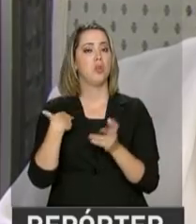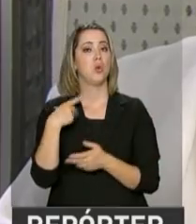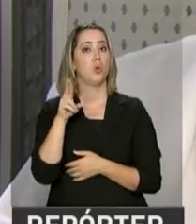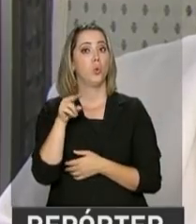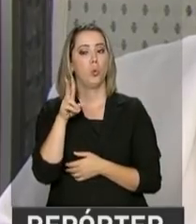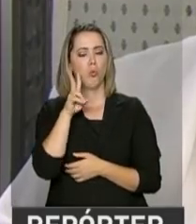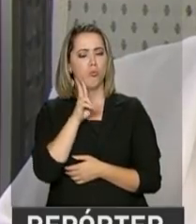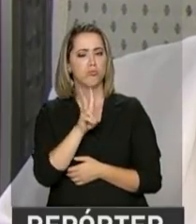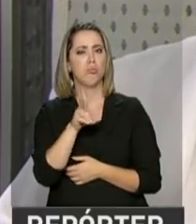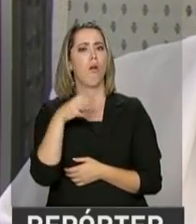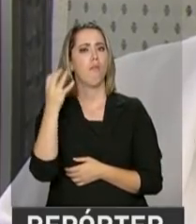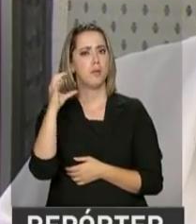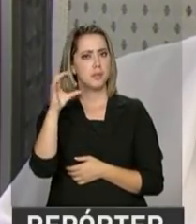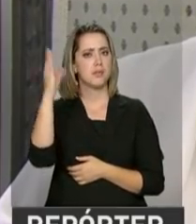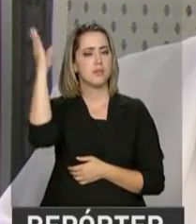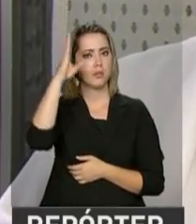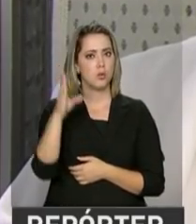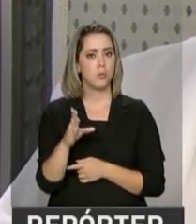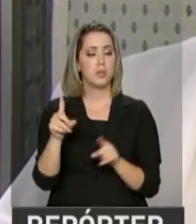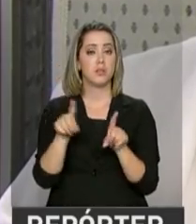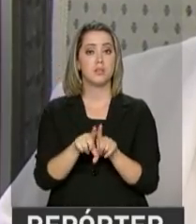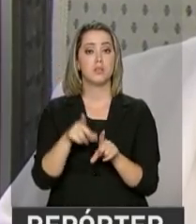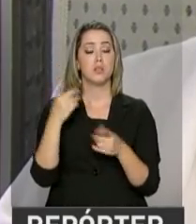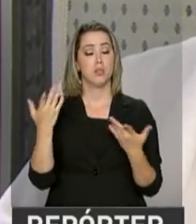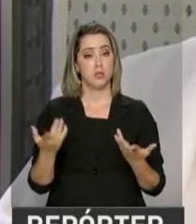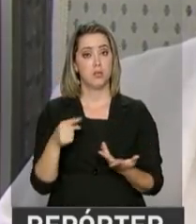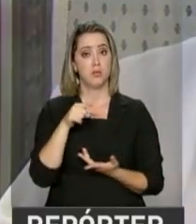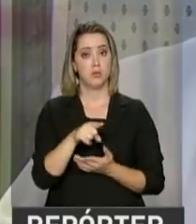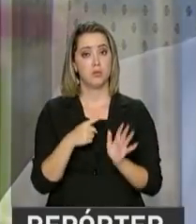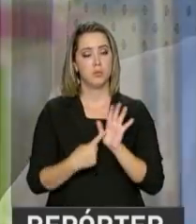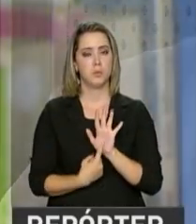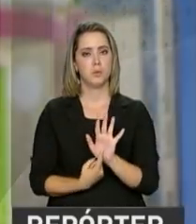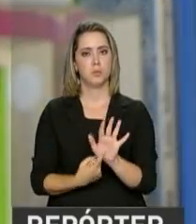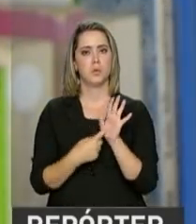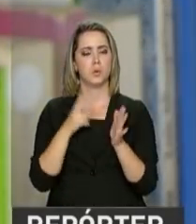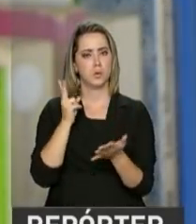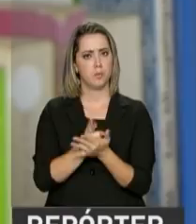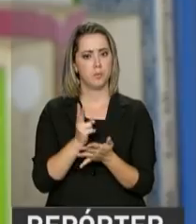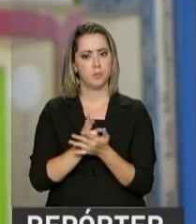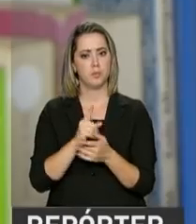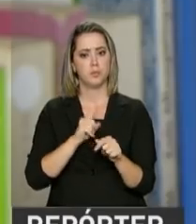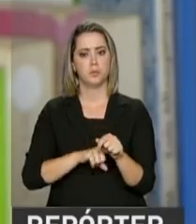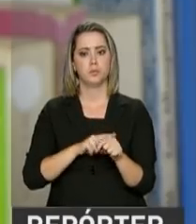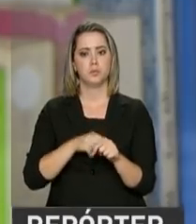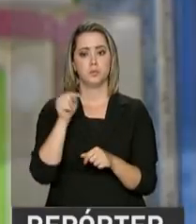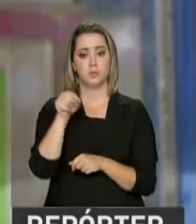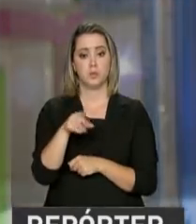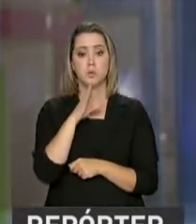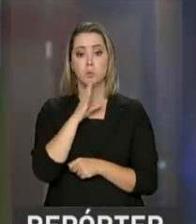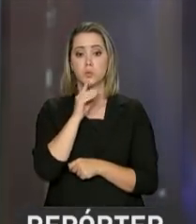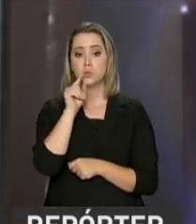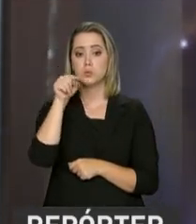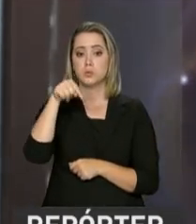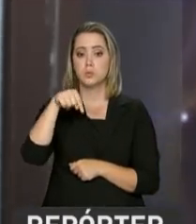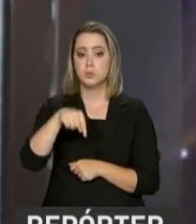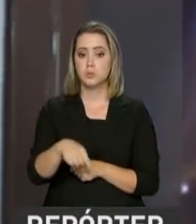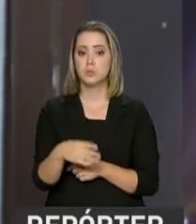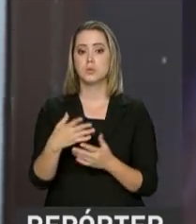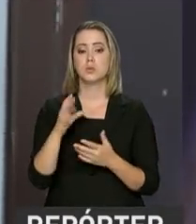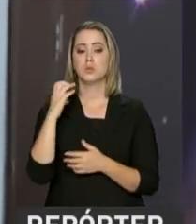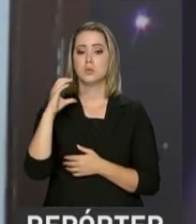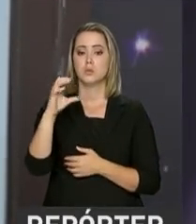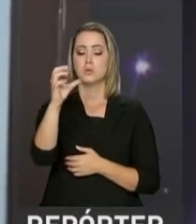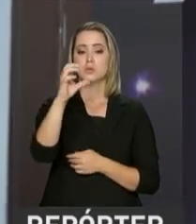brasileira e não só brasileira porque e ela reflete ao mesmo tempo esse conhecimento